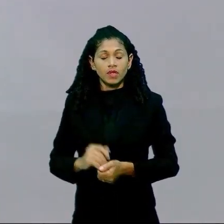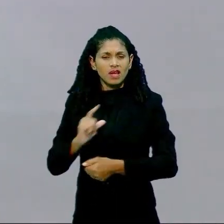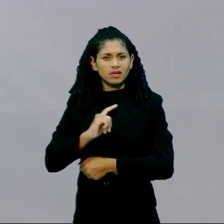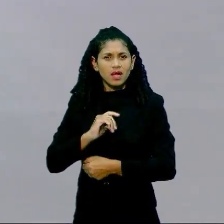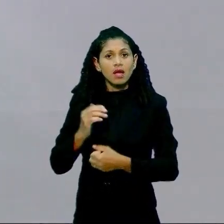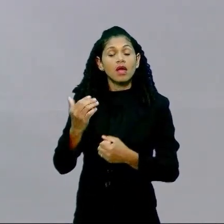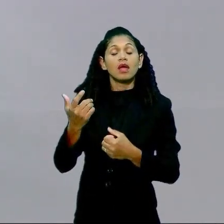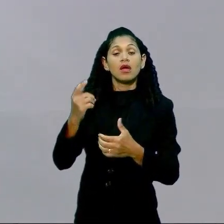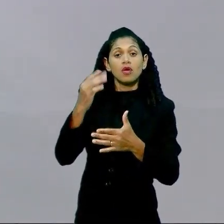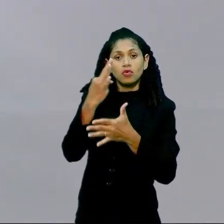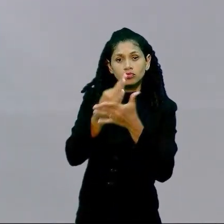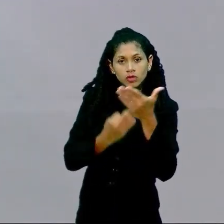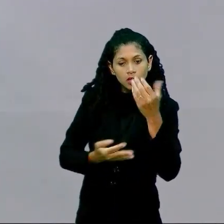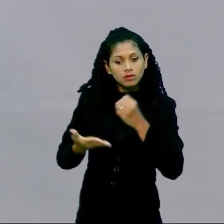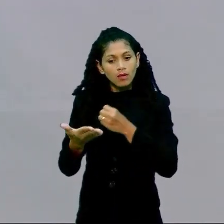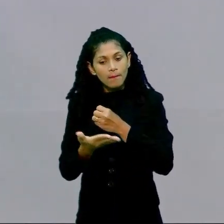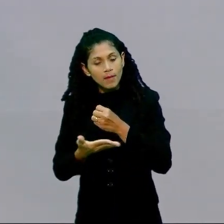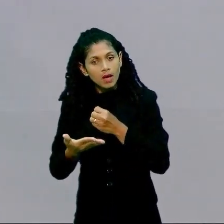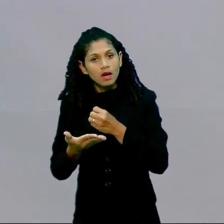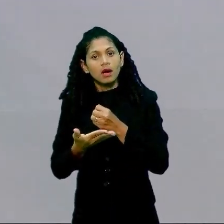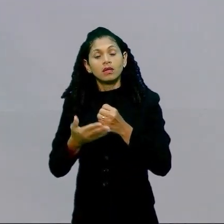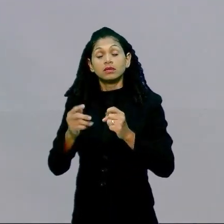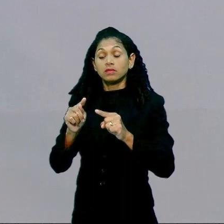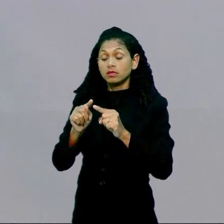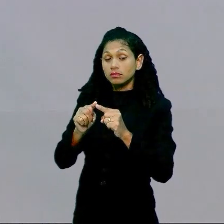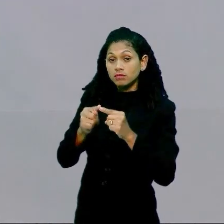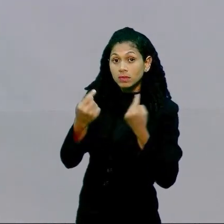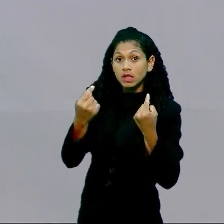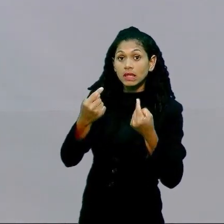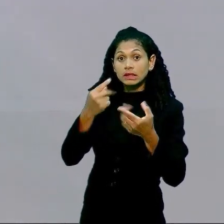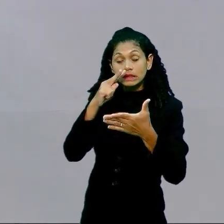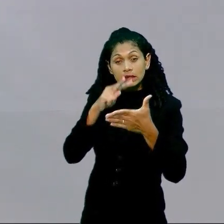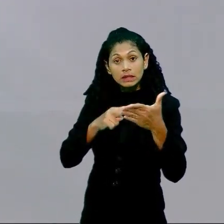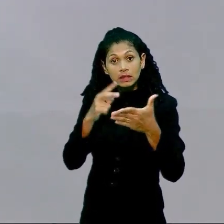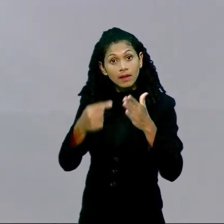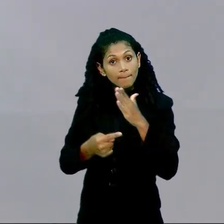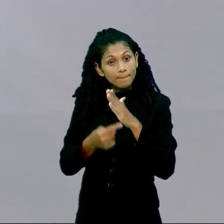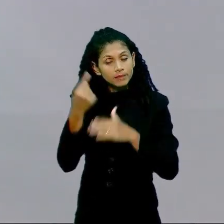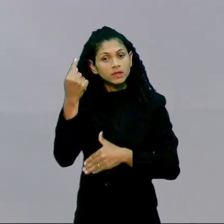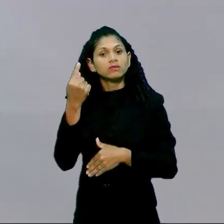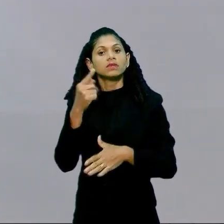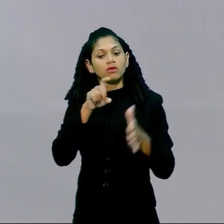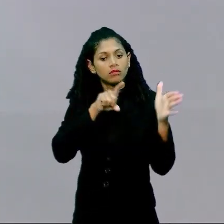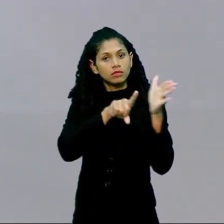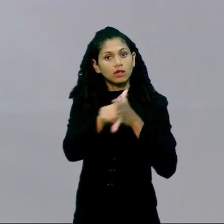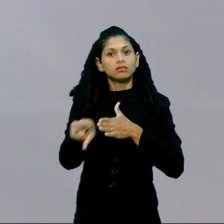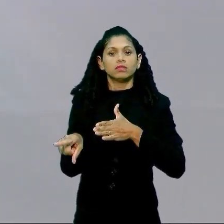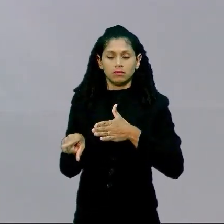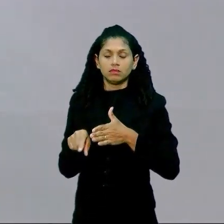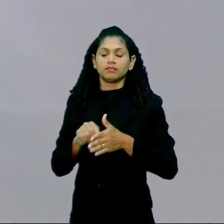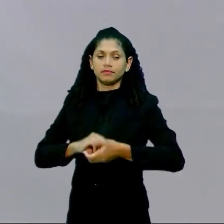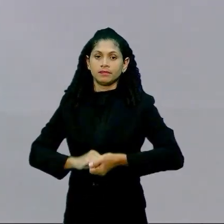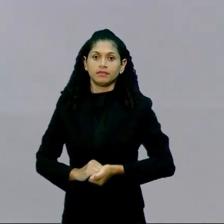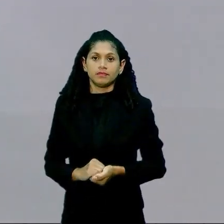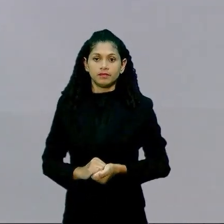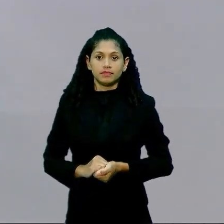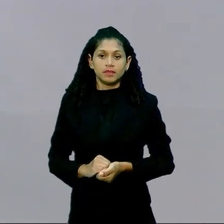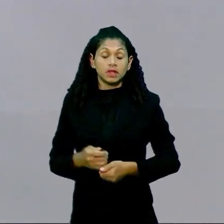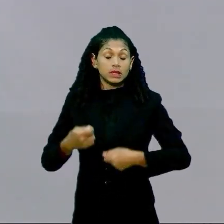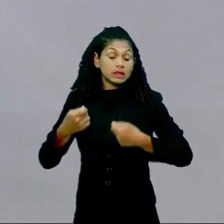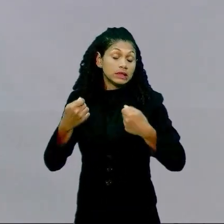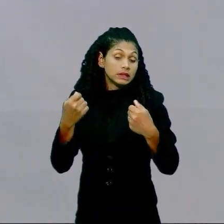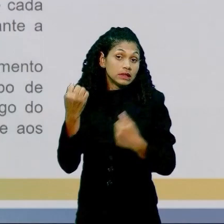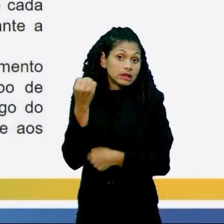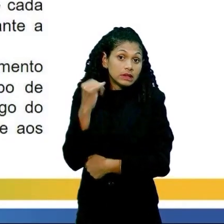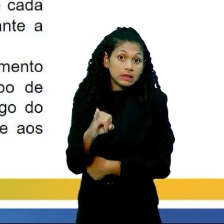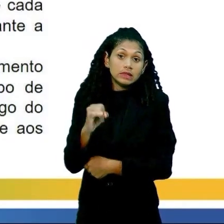textos longos, então a gente vai tentar mapear direto o comando e depois, caso a gente sinta a necessidade, a gente